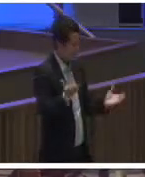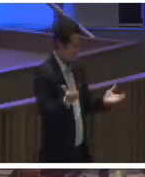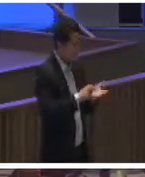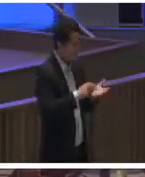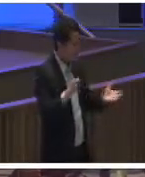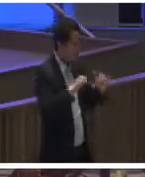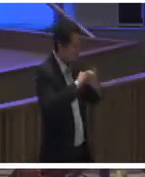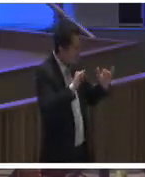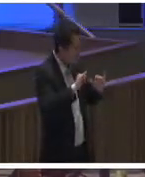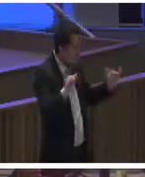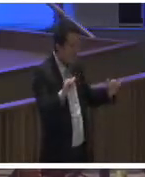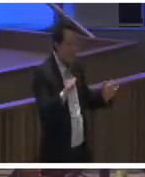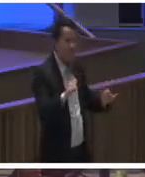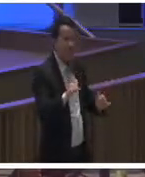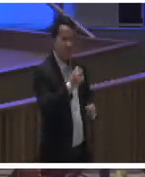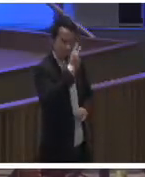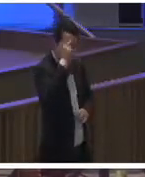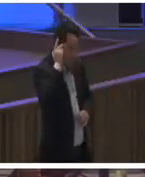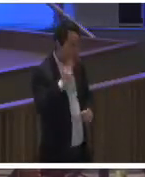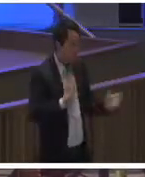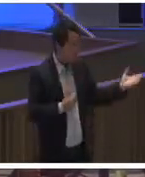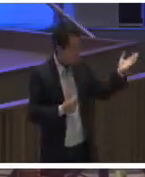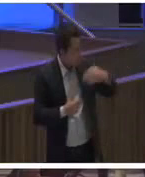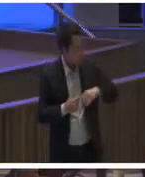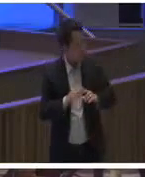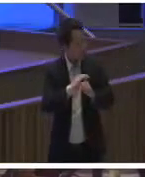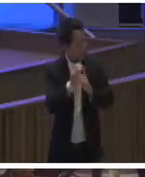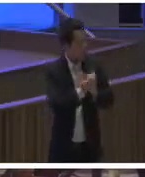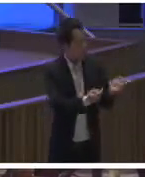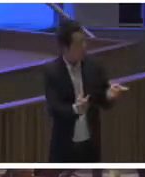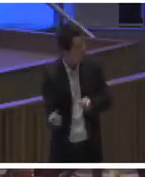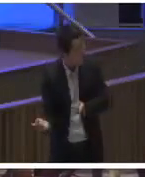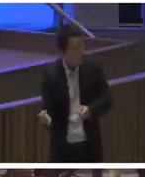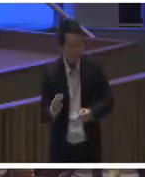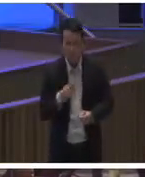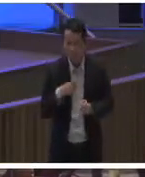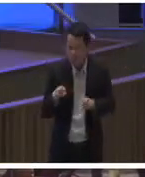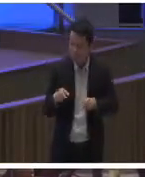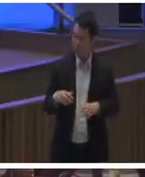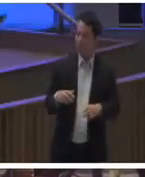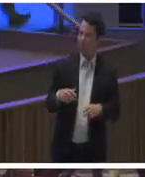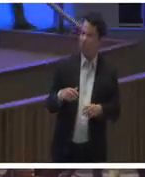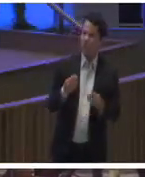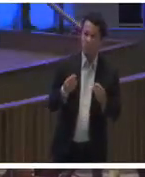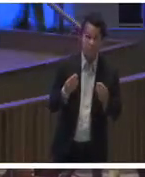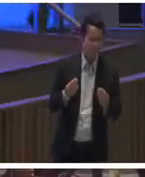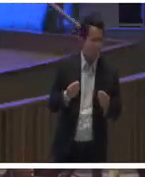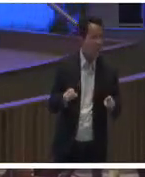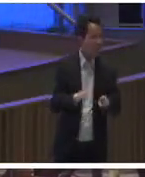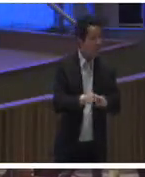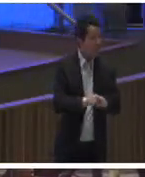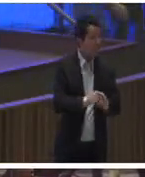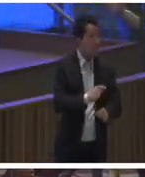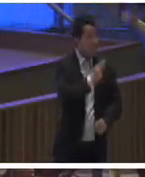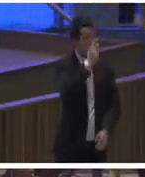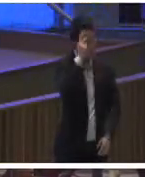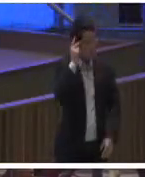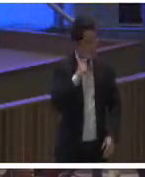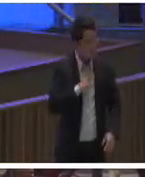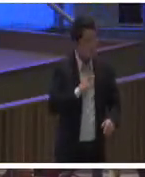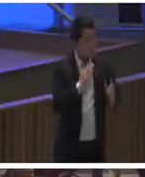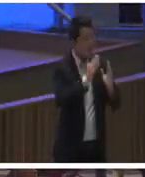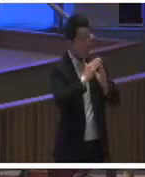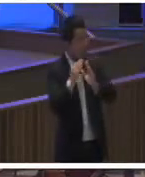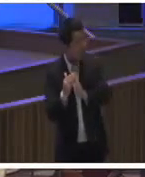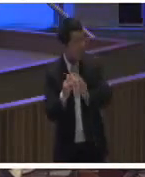quando começou o momento do ofertório, o pessoal veio aqui à frente colocar os seus dízimos e ofertas, ela viu uma ex-vizinha